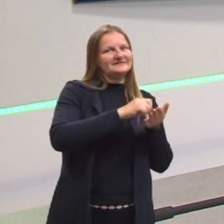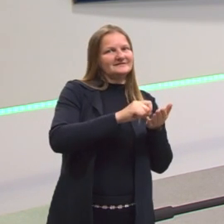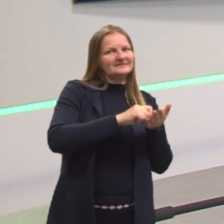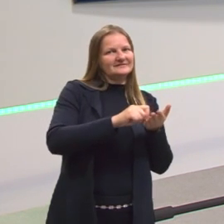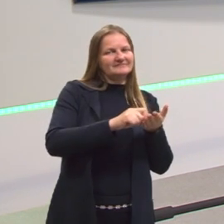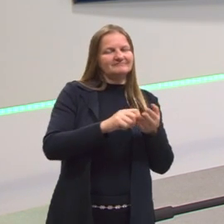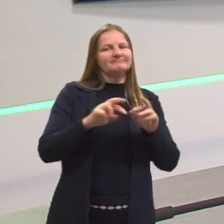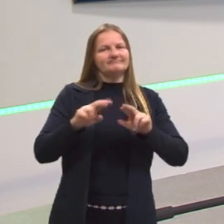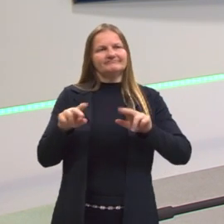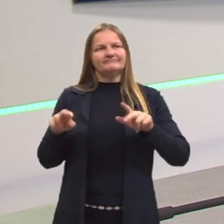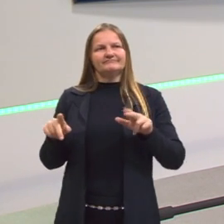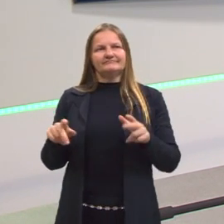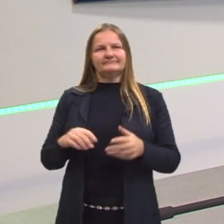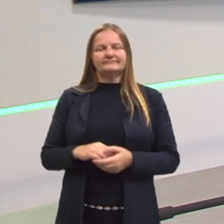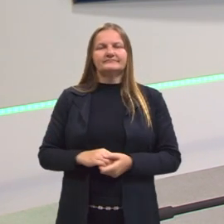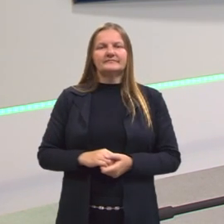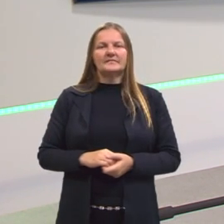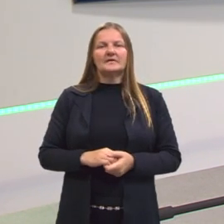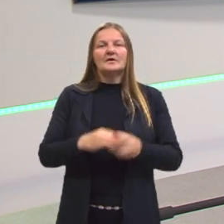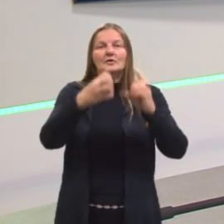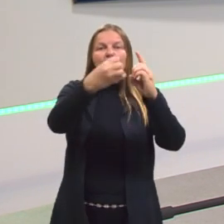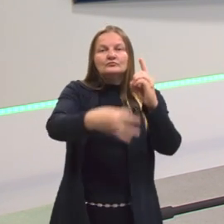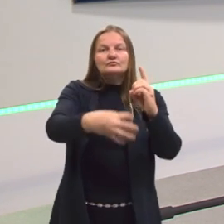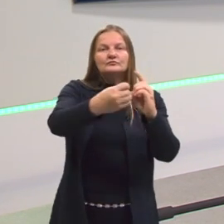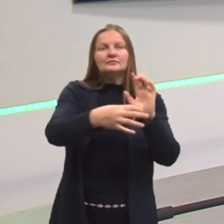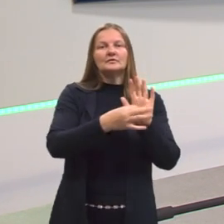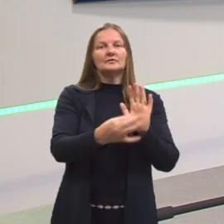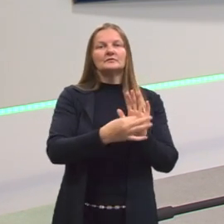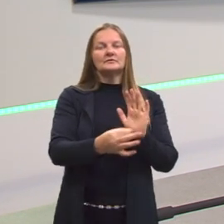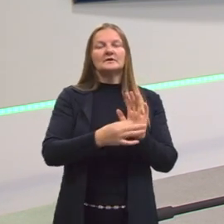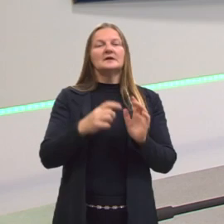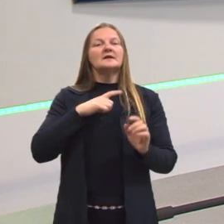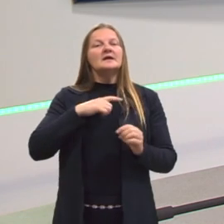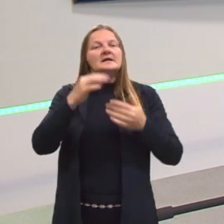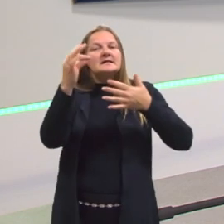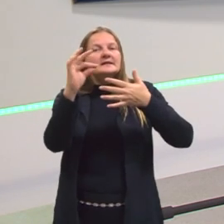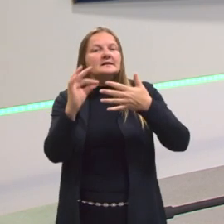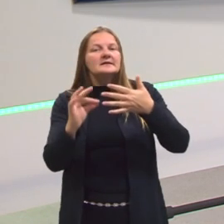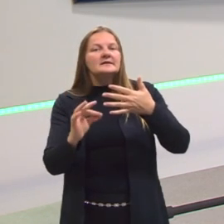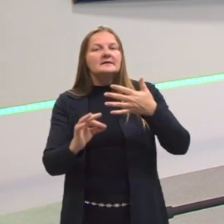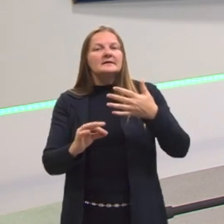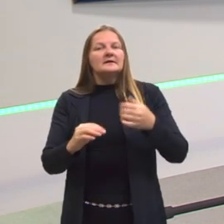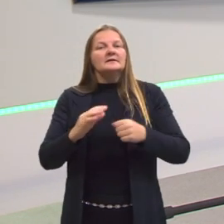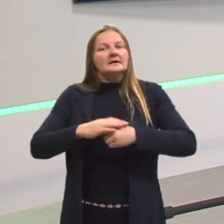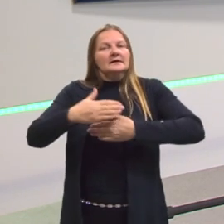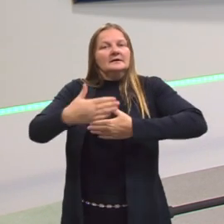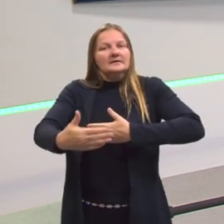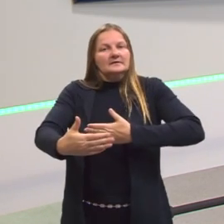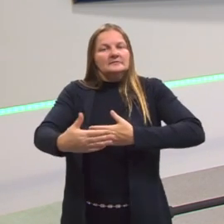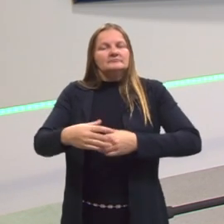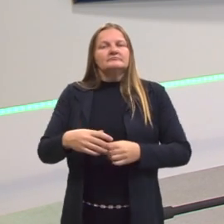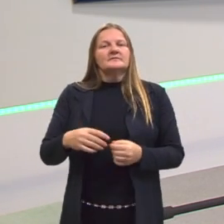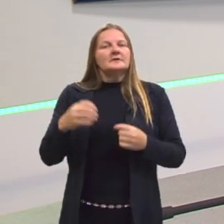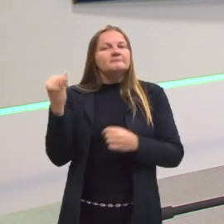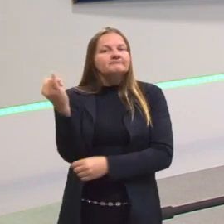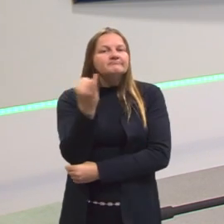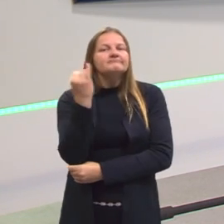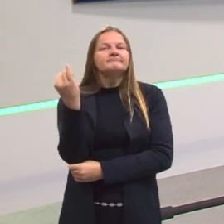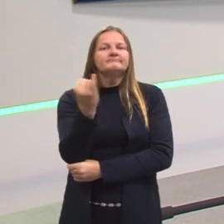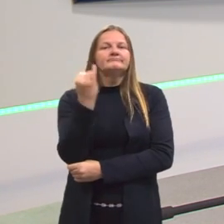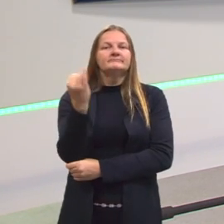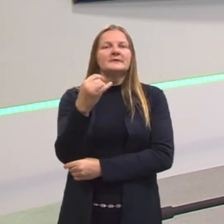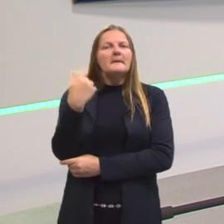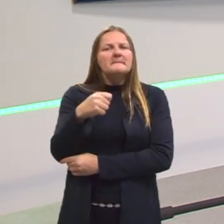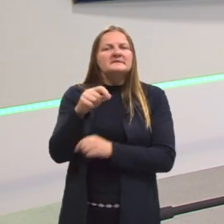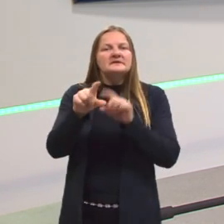o texto dissertativo-argumentativo especificamente tem alguns outros detalhes Além Deste que é fundamental Então eu preciso